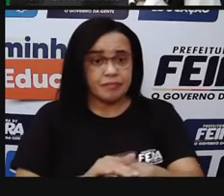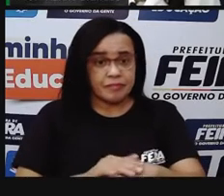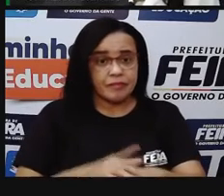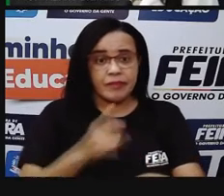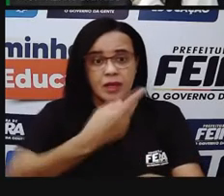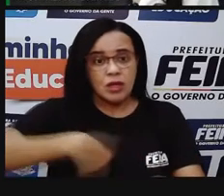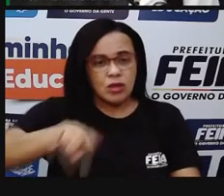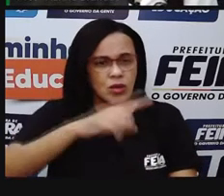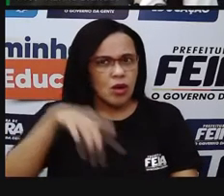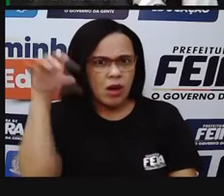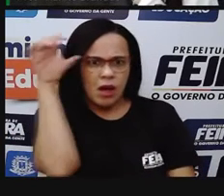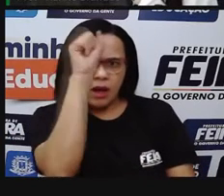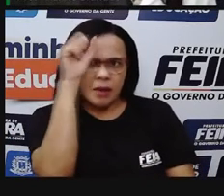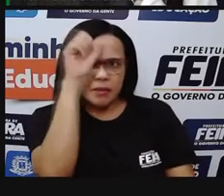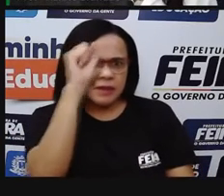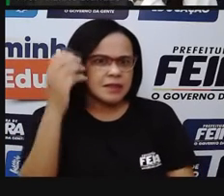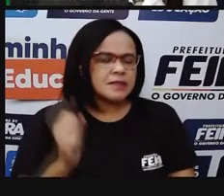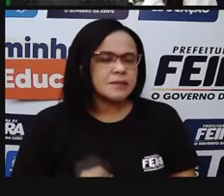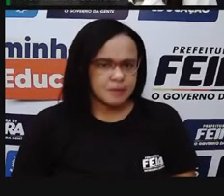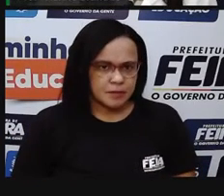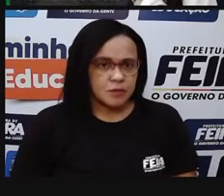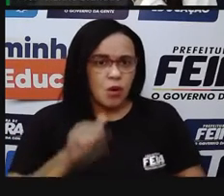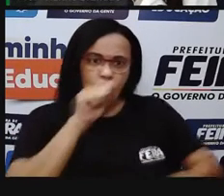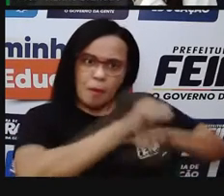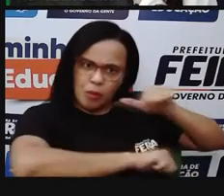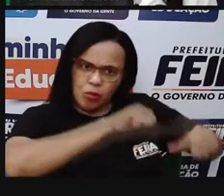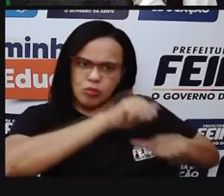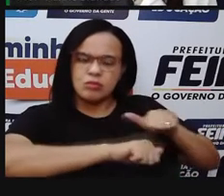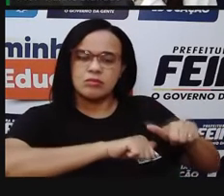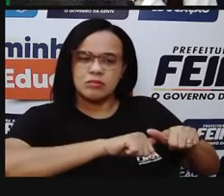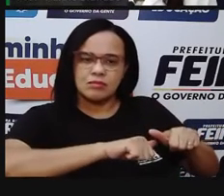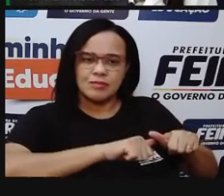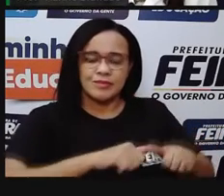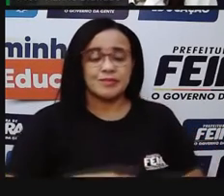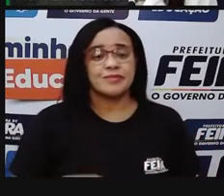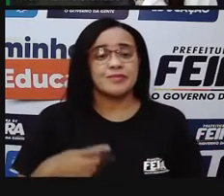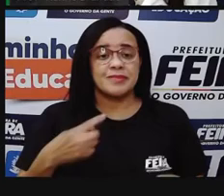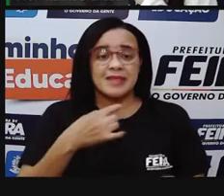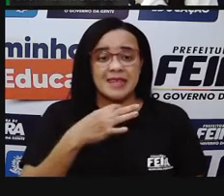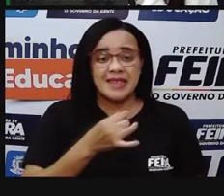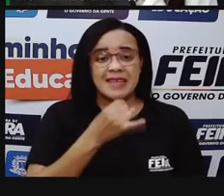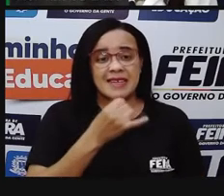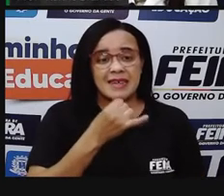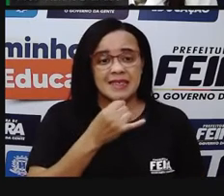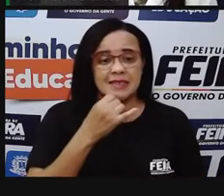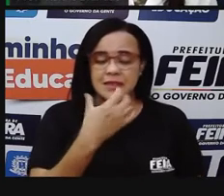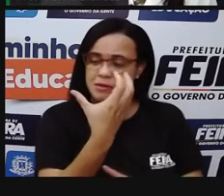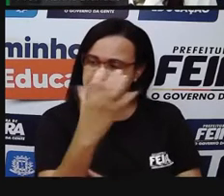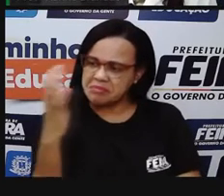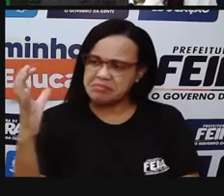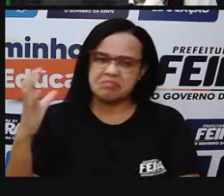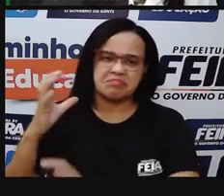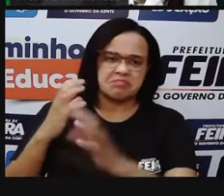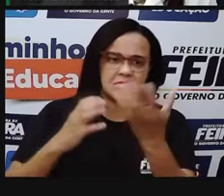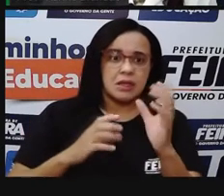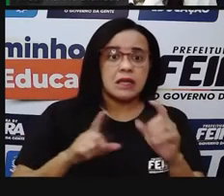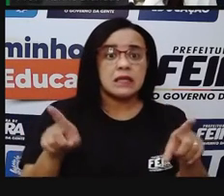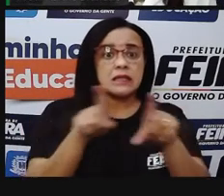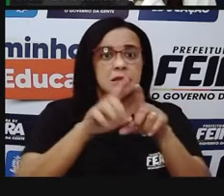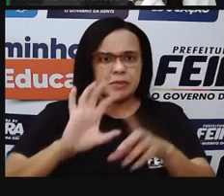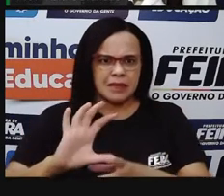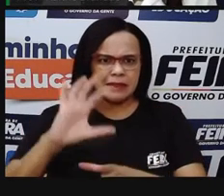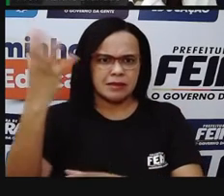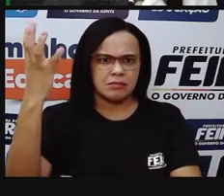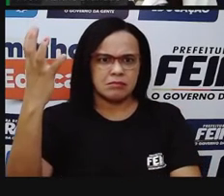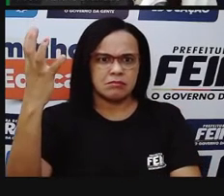estão acontecendo da natureza, né? Esses movimentos climáticos, essas mudanças que têm acontecido,